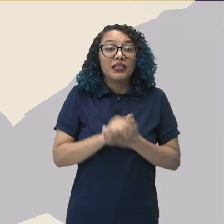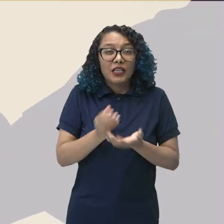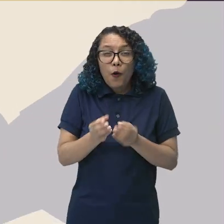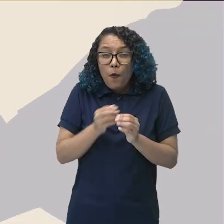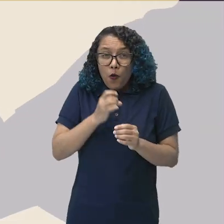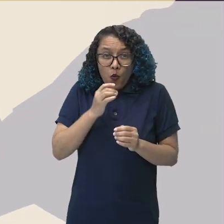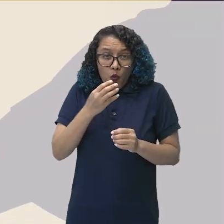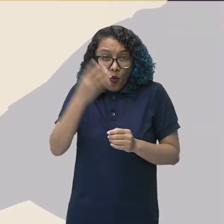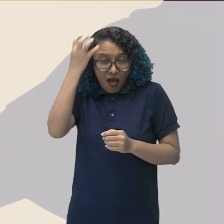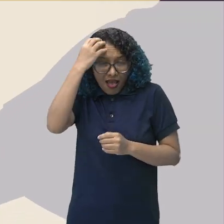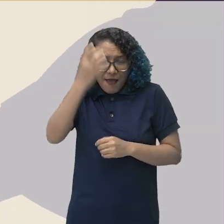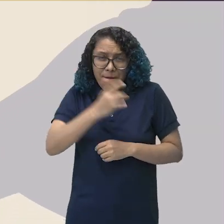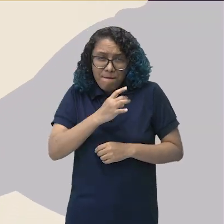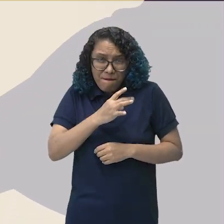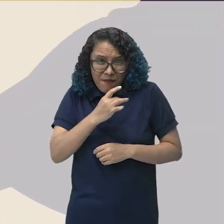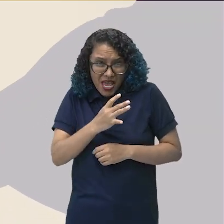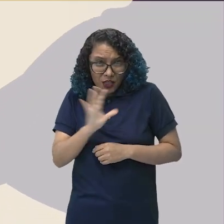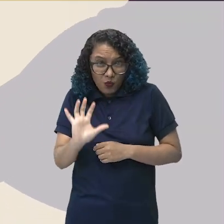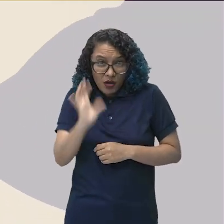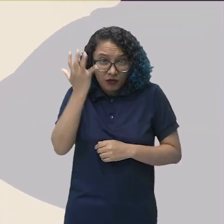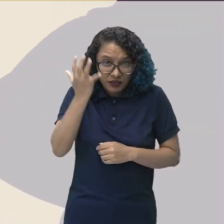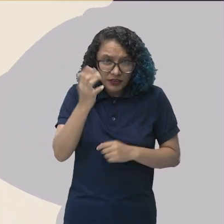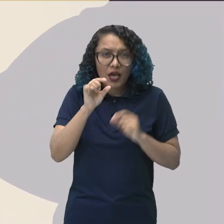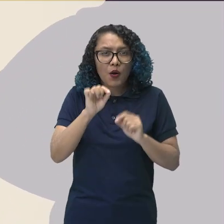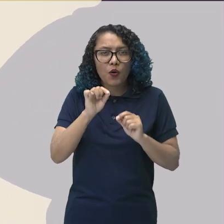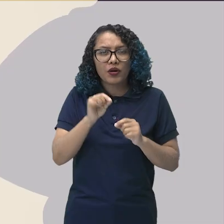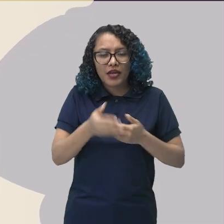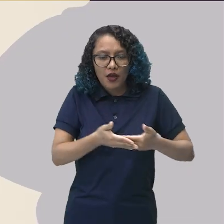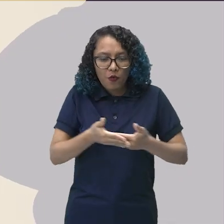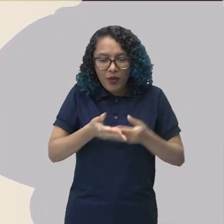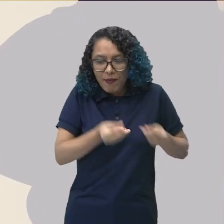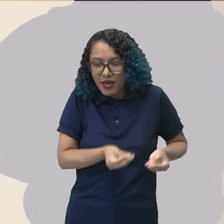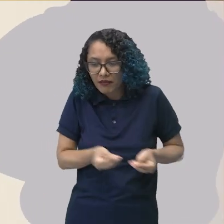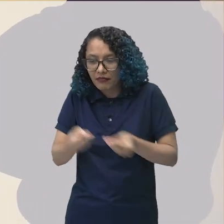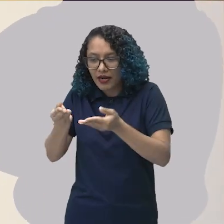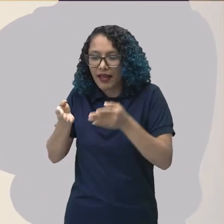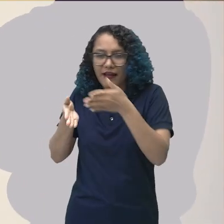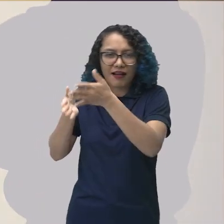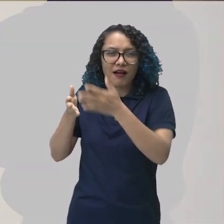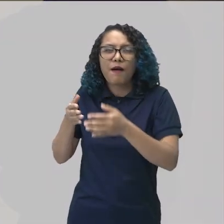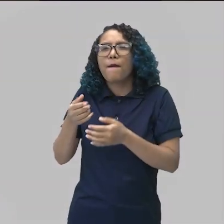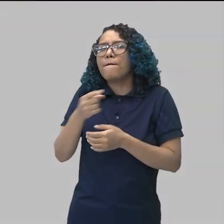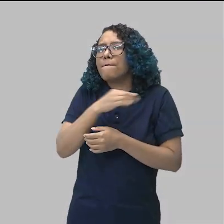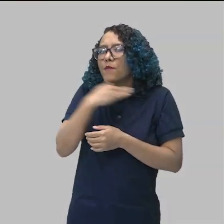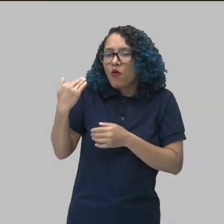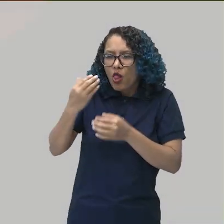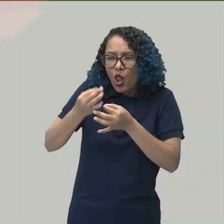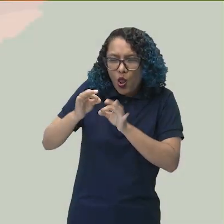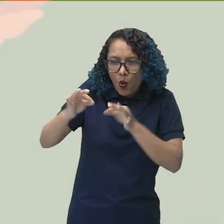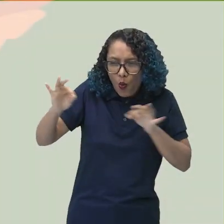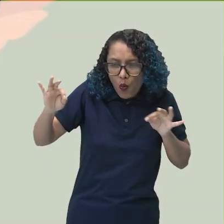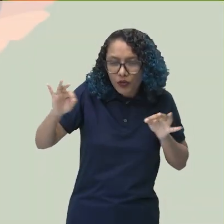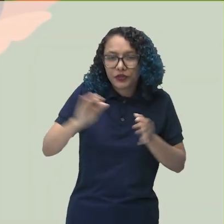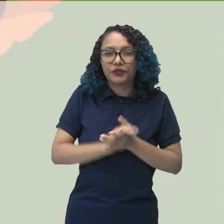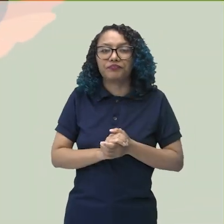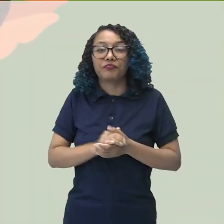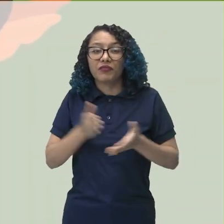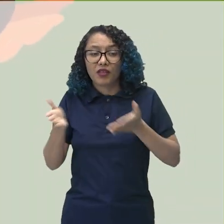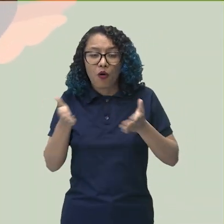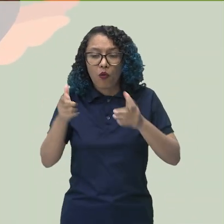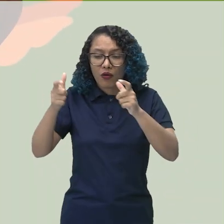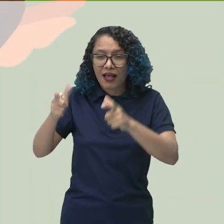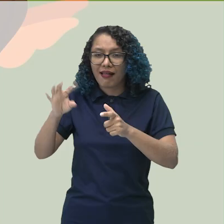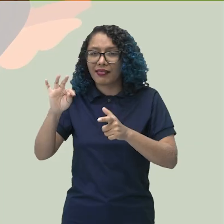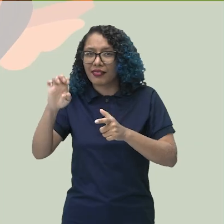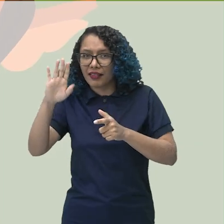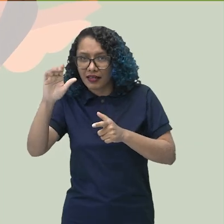rei Laio ordena que o próprio filho seja levado para morrer muito longe de Tebas. Entre Tebas e Corinto, com